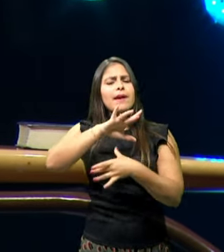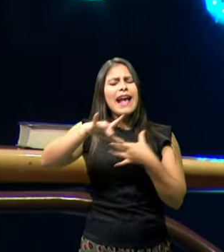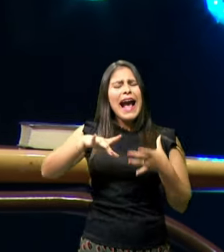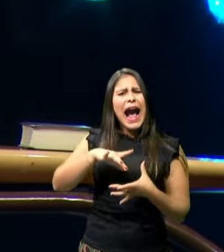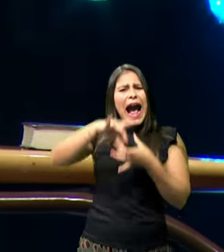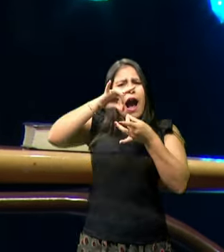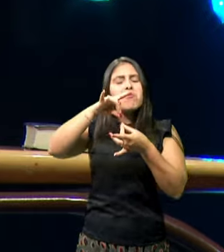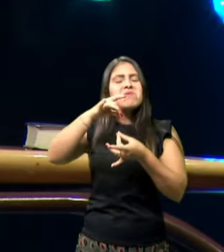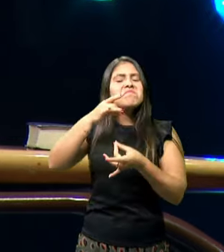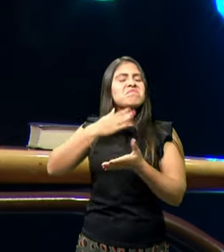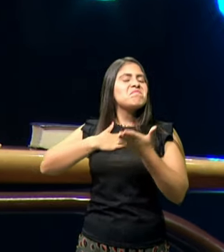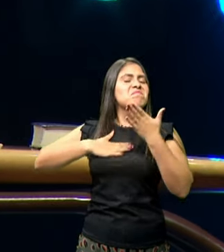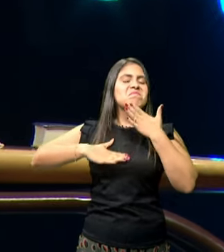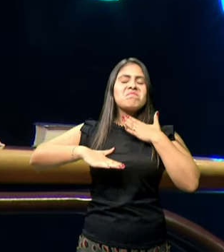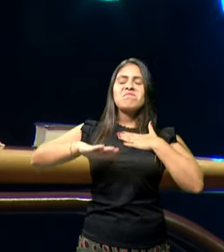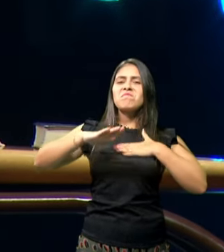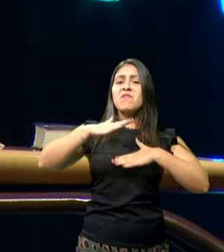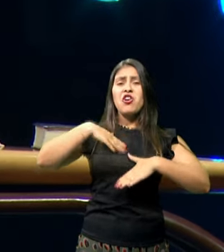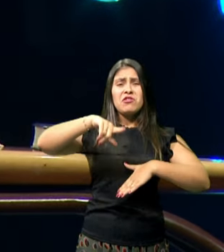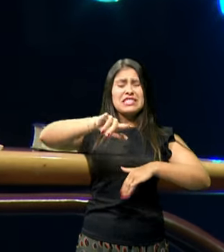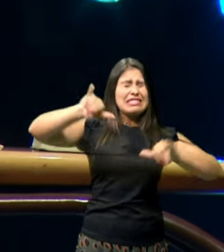está comendo no teu lombo.